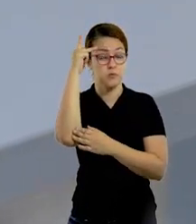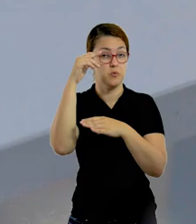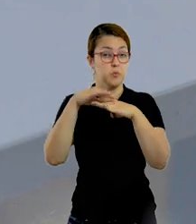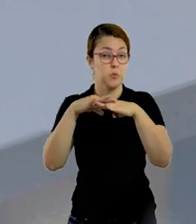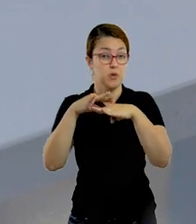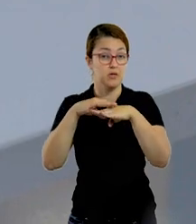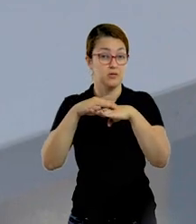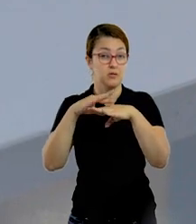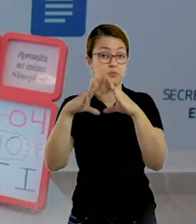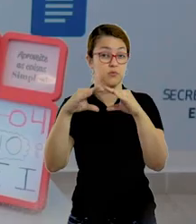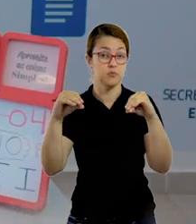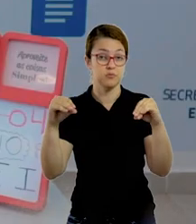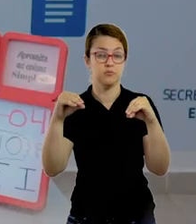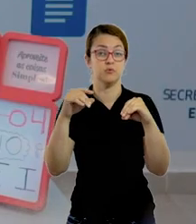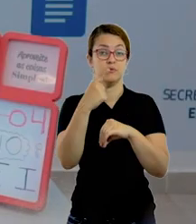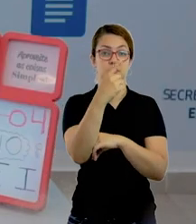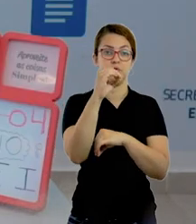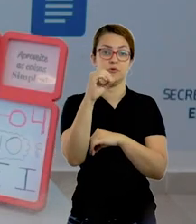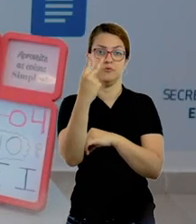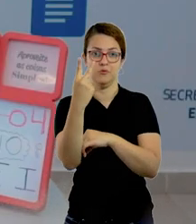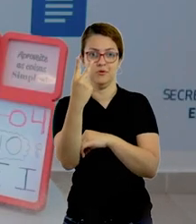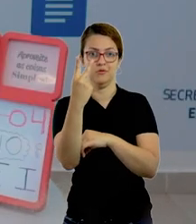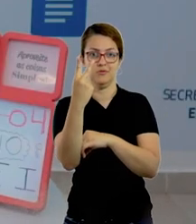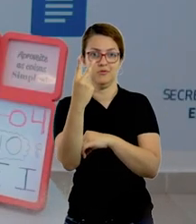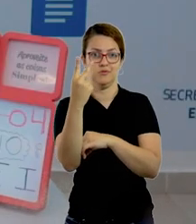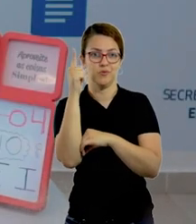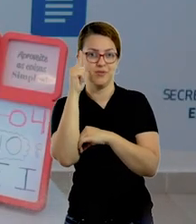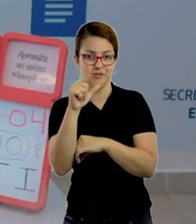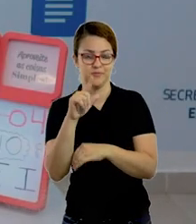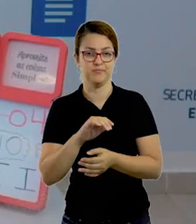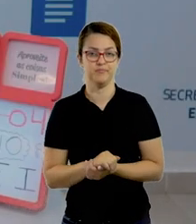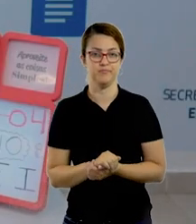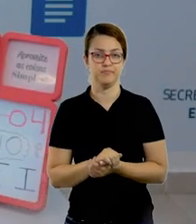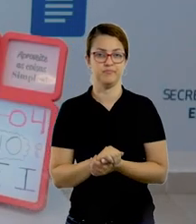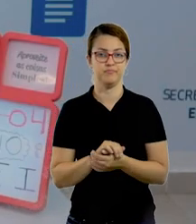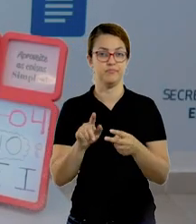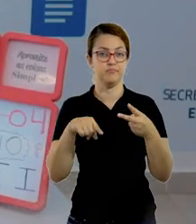pelo Covid-19. Próximo número,